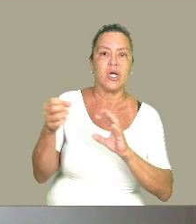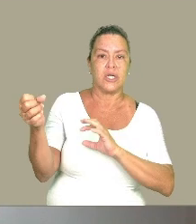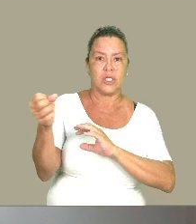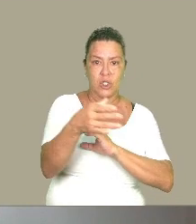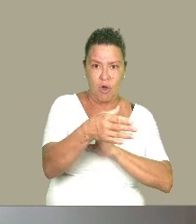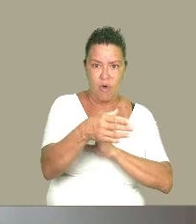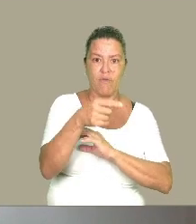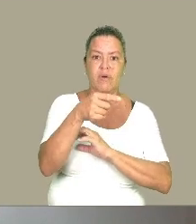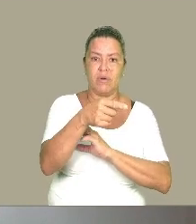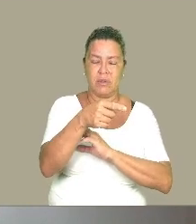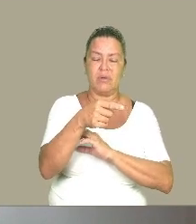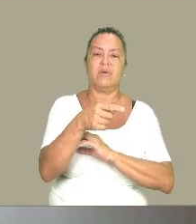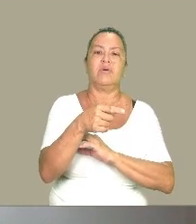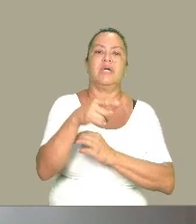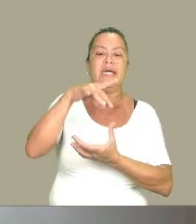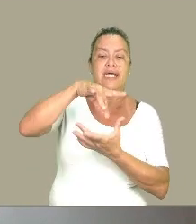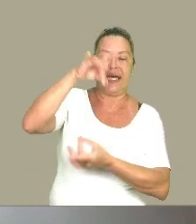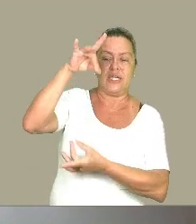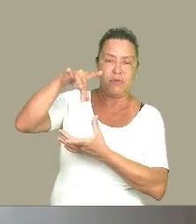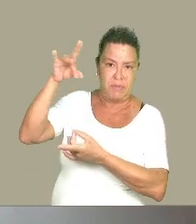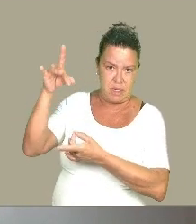esses dois espíritos.